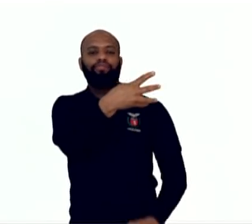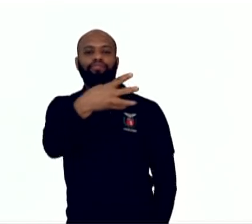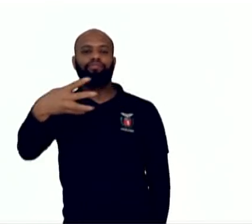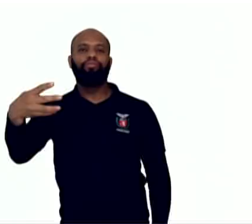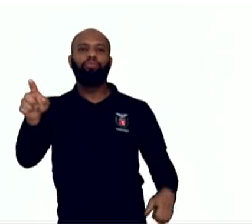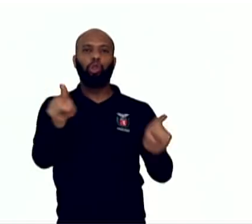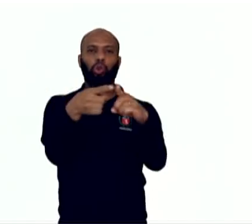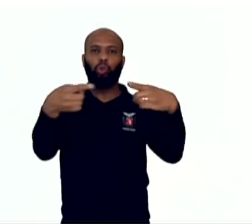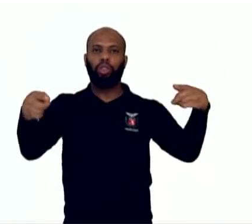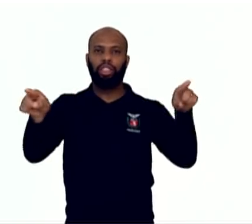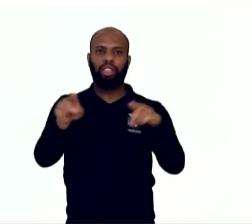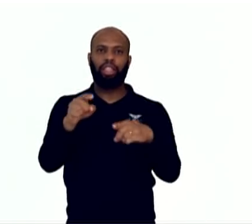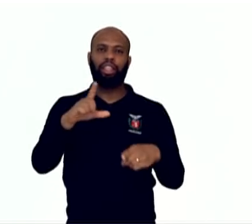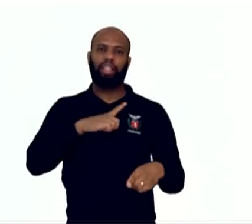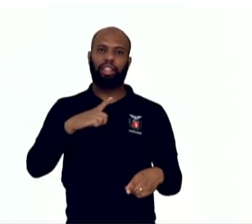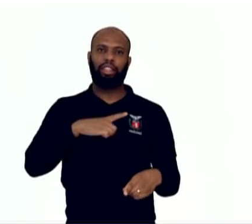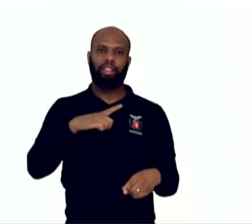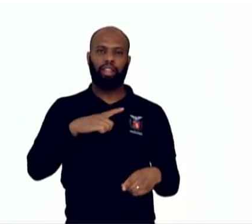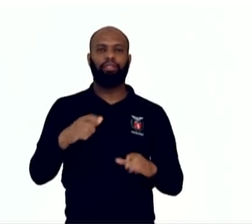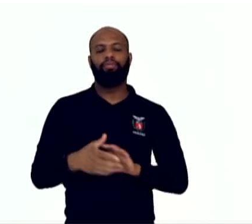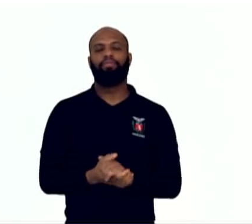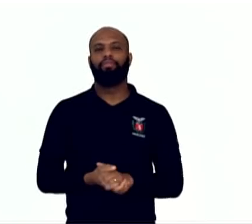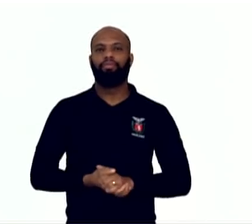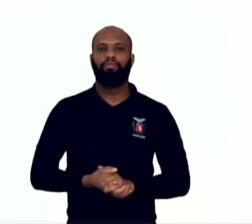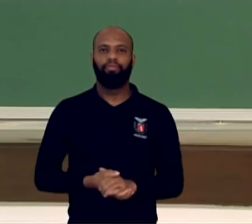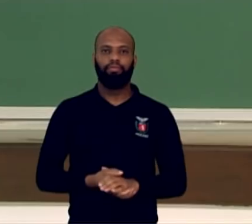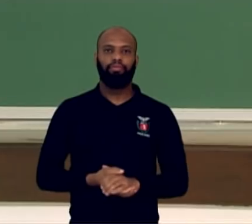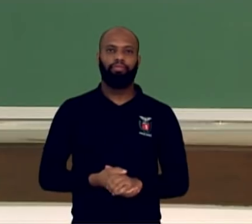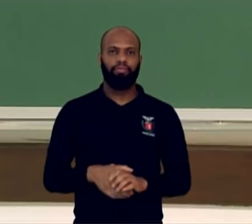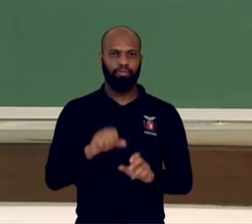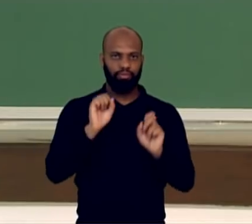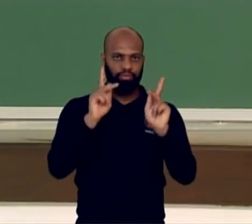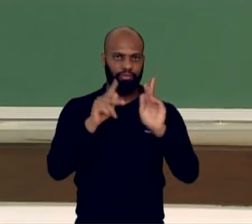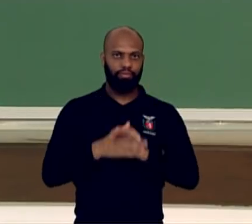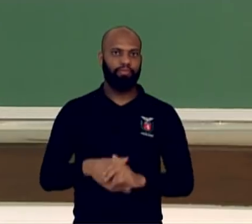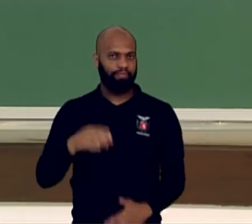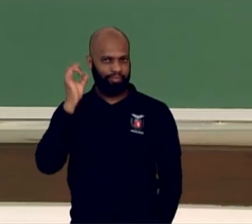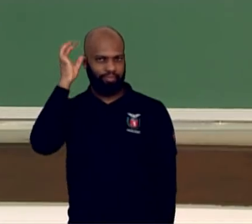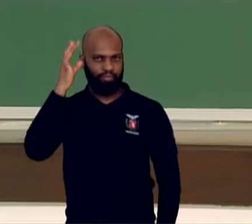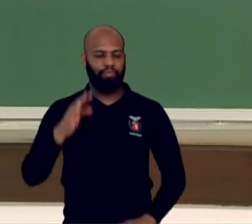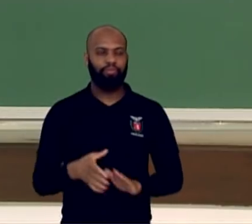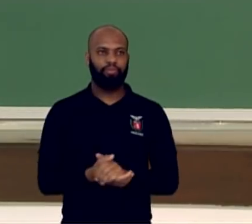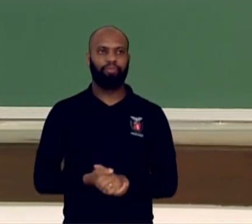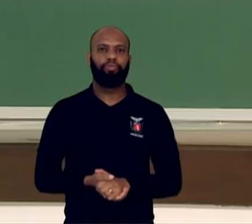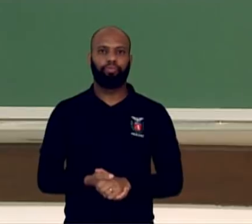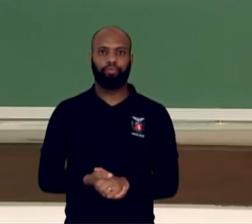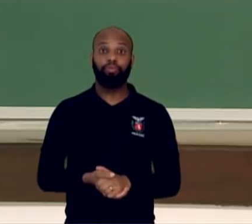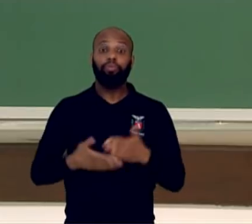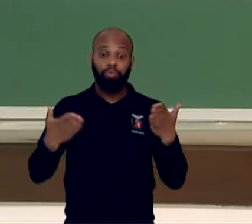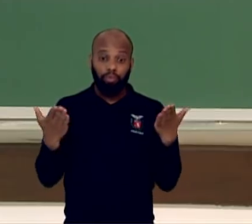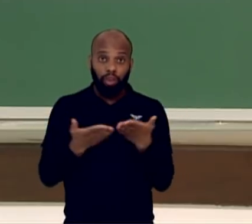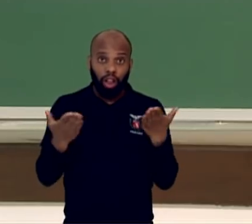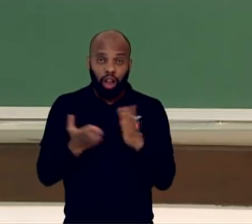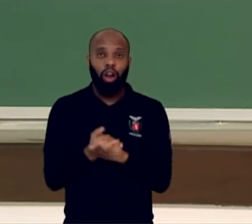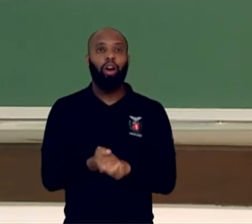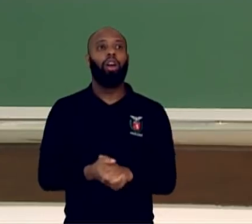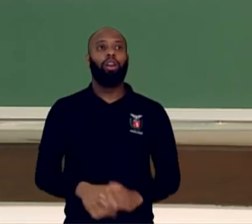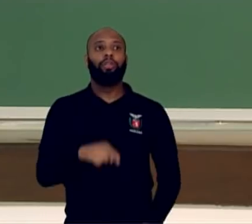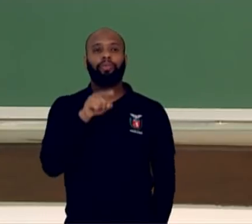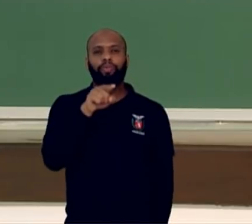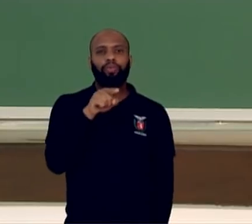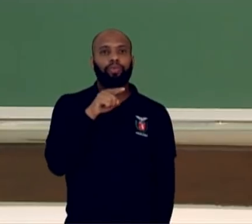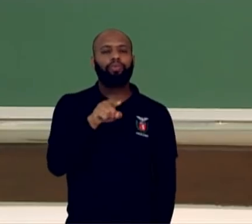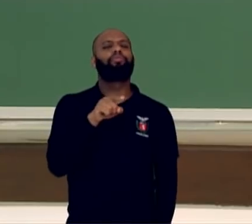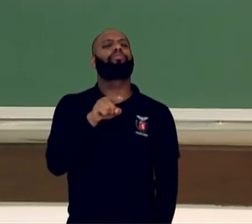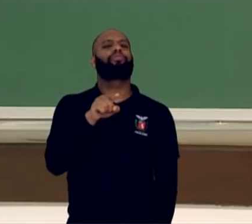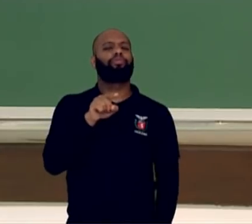às notas musicais da escala musical. Tudo bem? Fácil, né? Agora, vocês mostrando